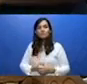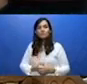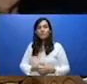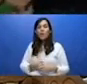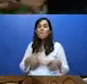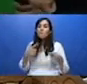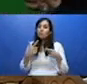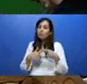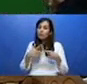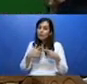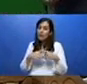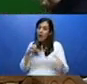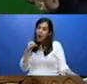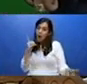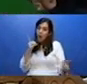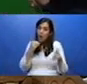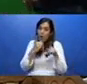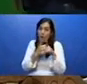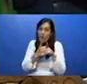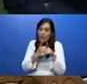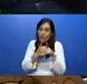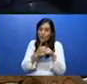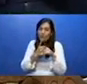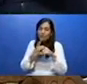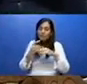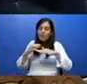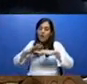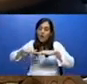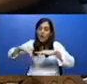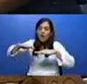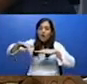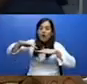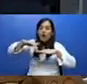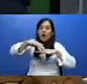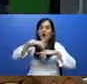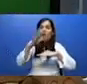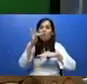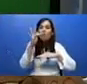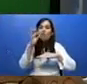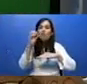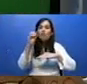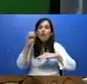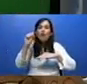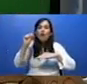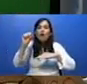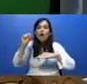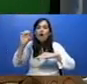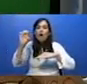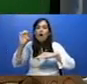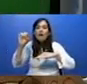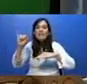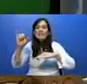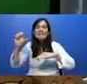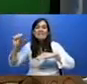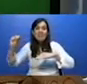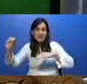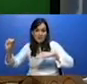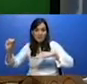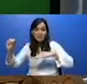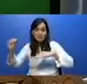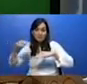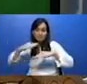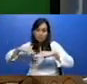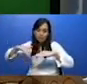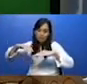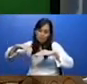Através do quê? Dos fósseis que nós estamos estudando. Os paleontólogos, né? Que são pessoas que fazem esse tipo